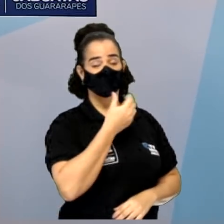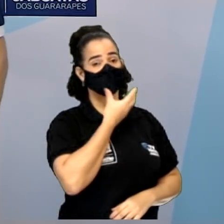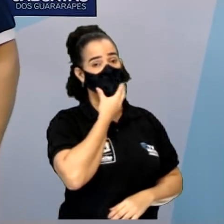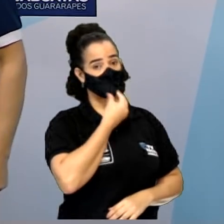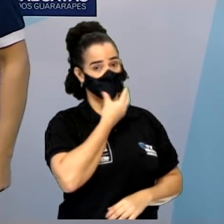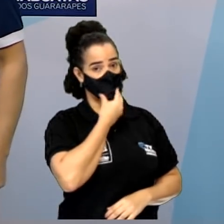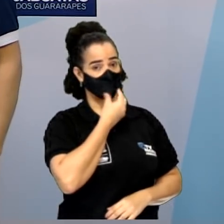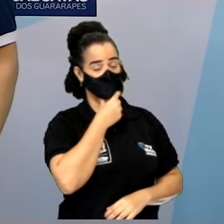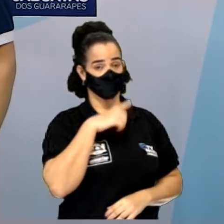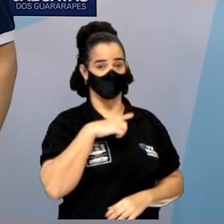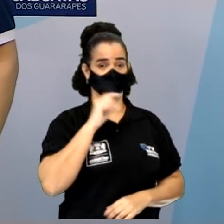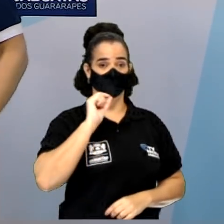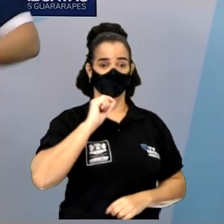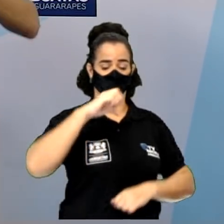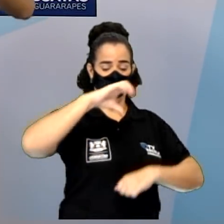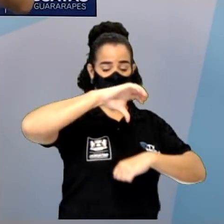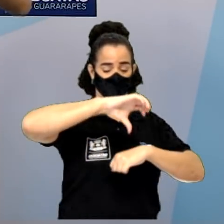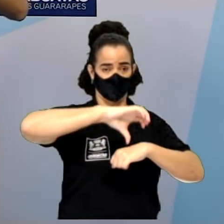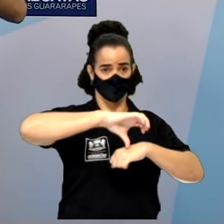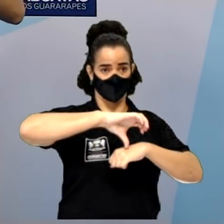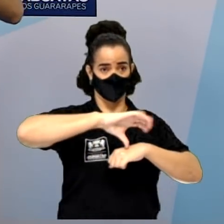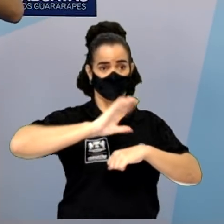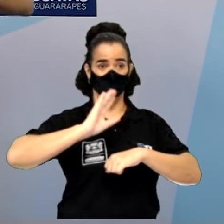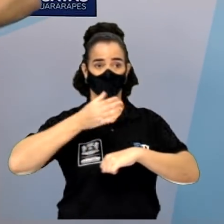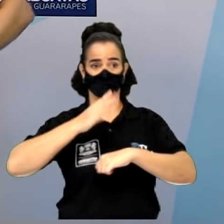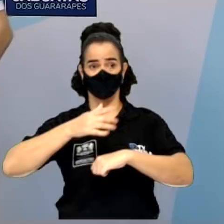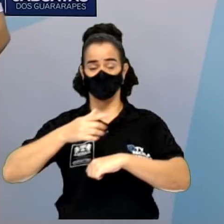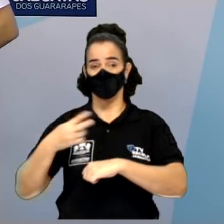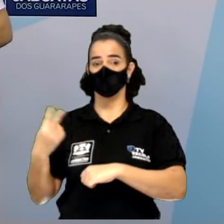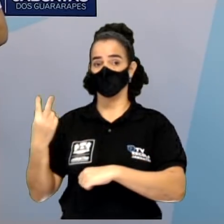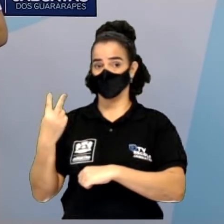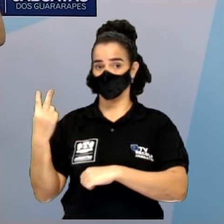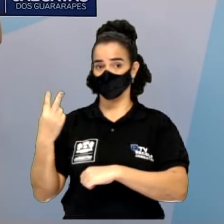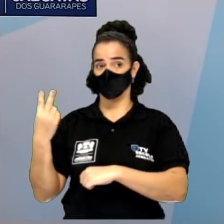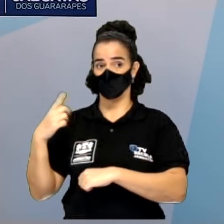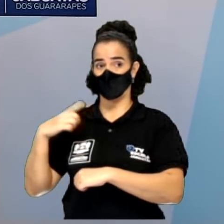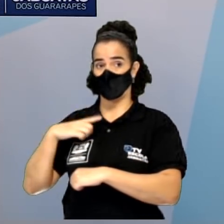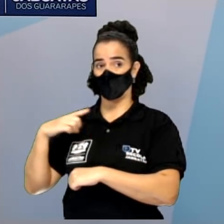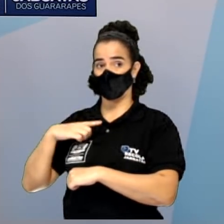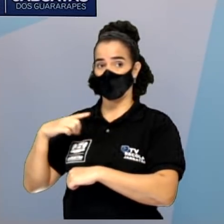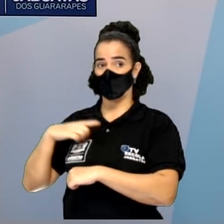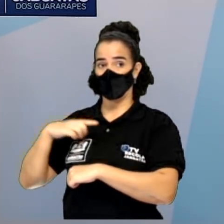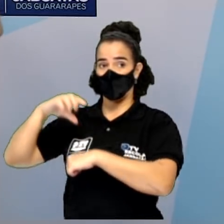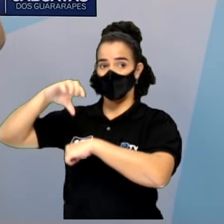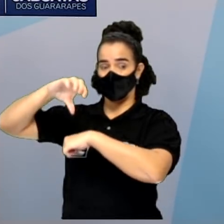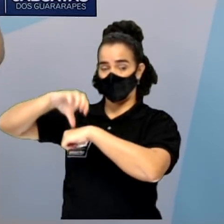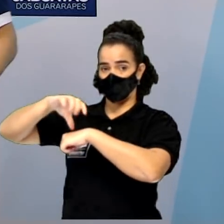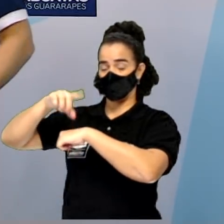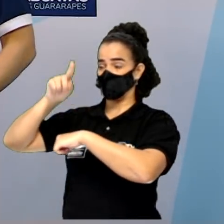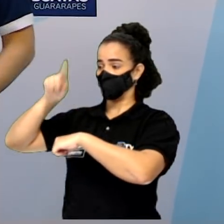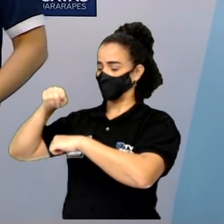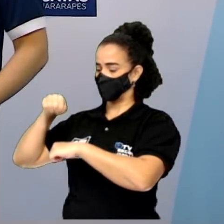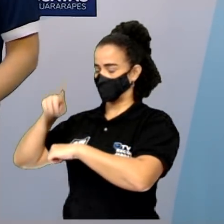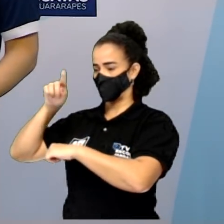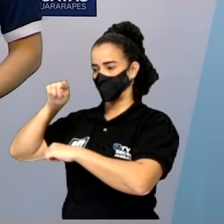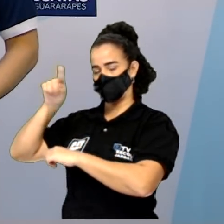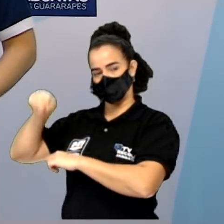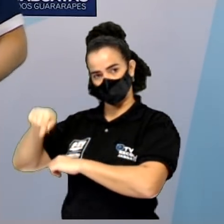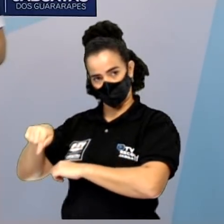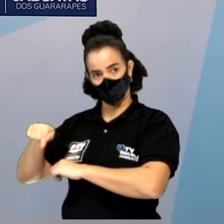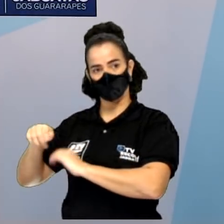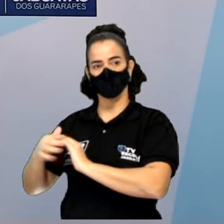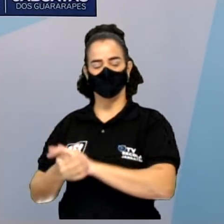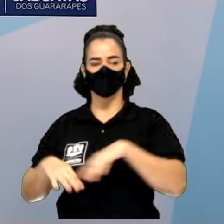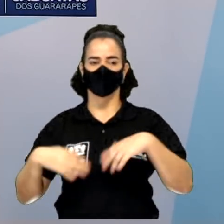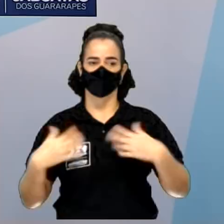Já que no segundo eu tenho interrogação e duas exclamações, o que dá realmente uma ênfase aí no discurso, né? O coitado não aguenta mais passar fome. Então